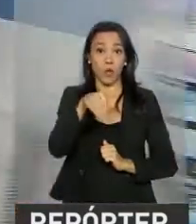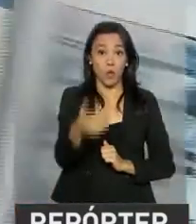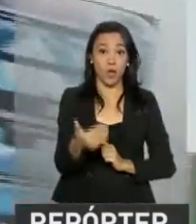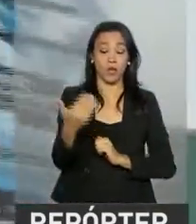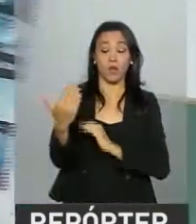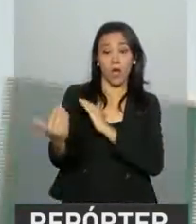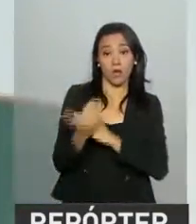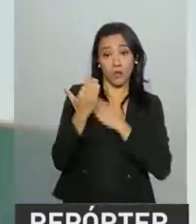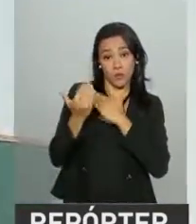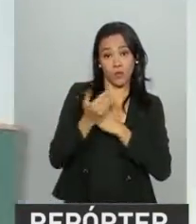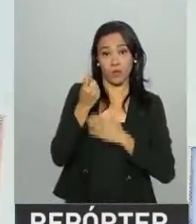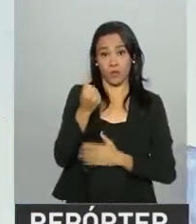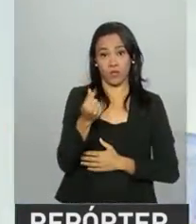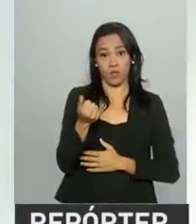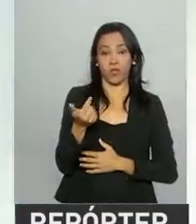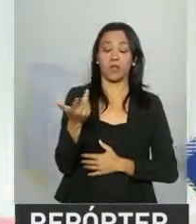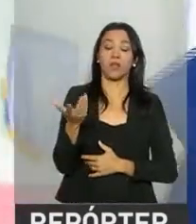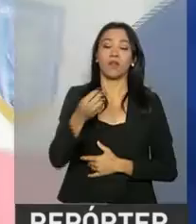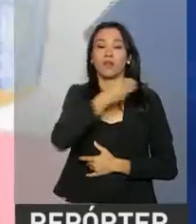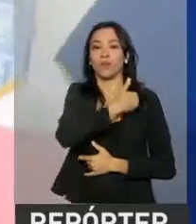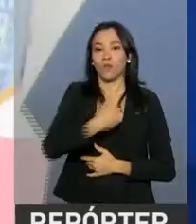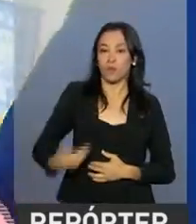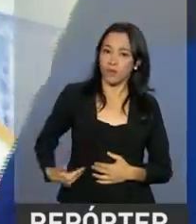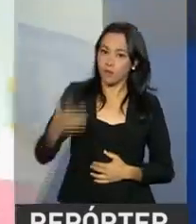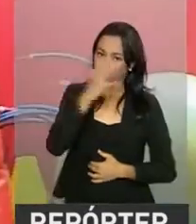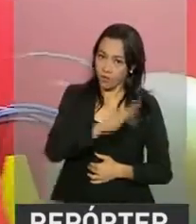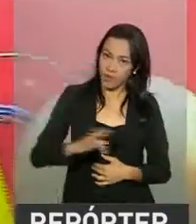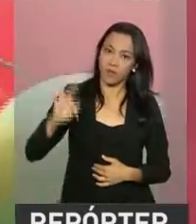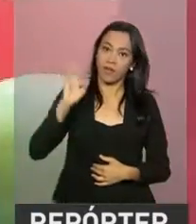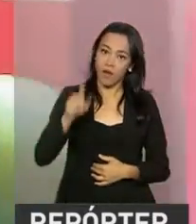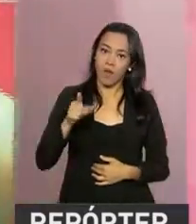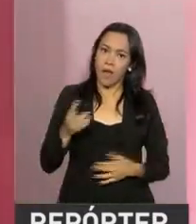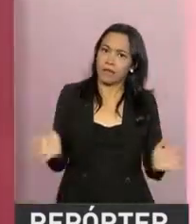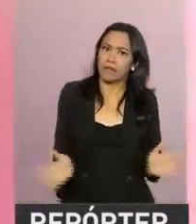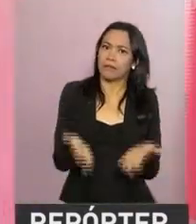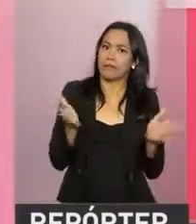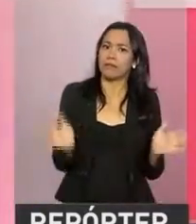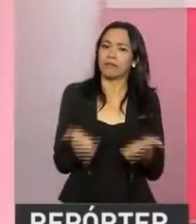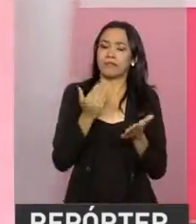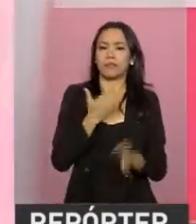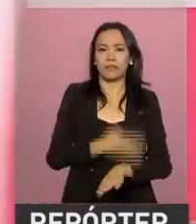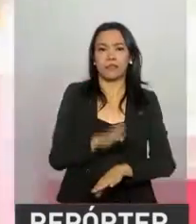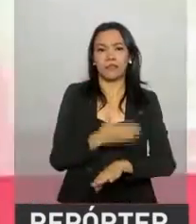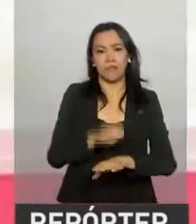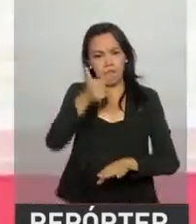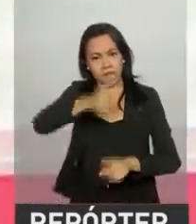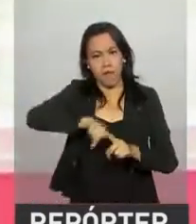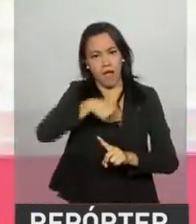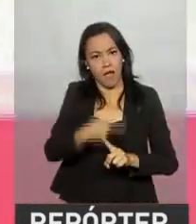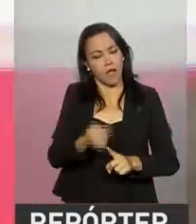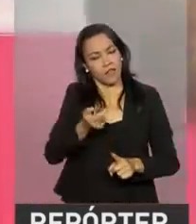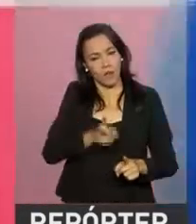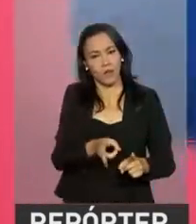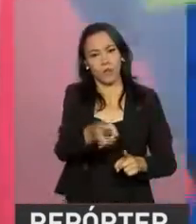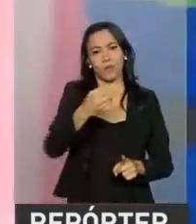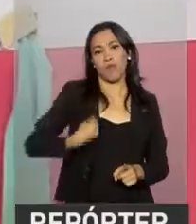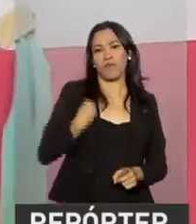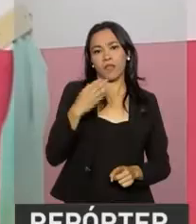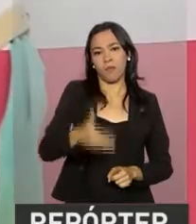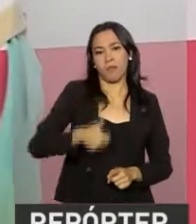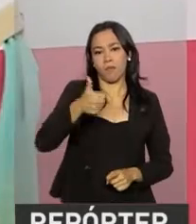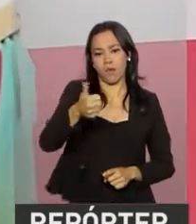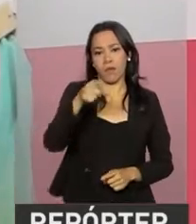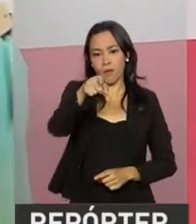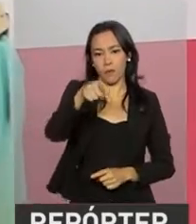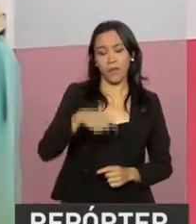auxílio oferecido pelo Ministério do Esporte, o Bolsa Atleta, o incentivou a continuar literalmente lutando por uma vida melhor. Tinha